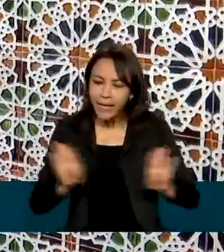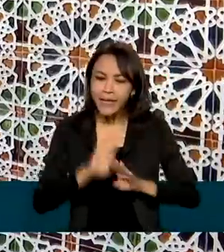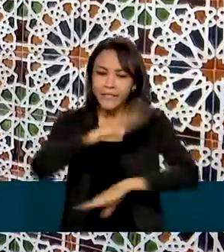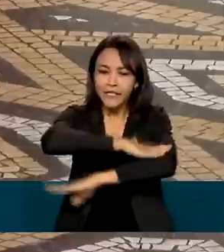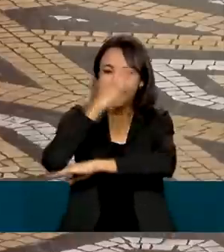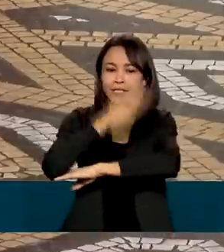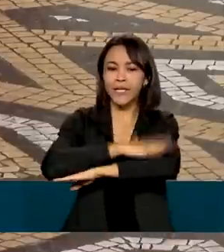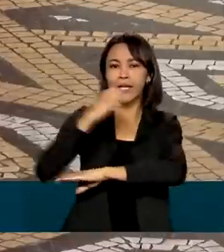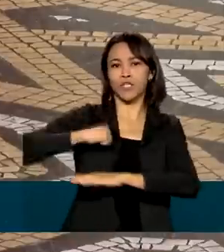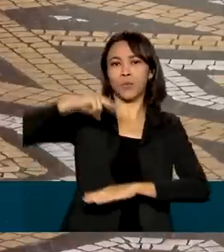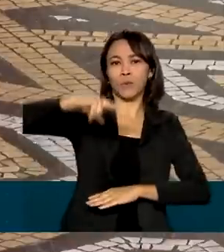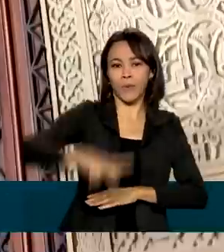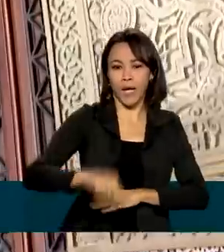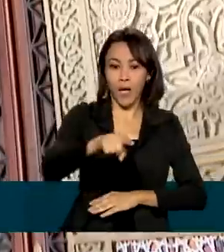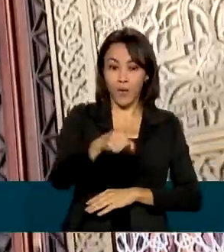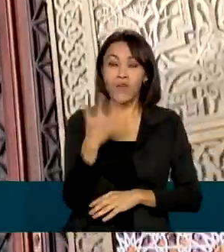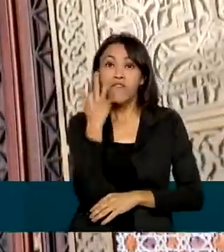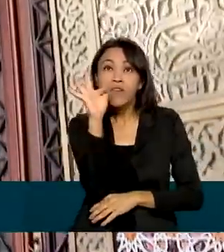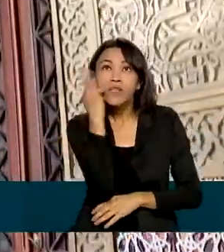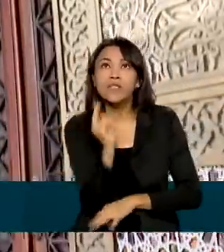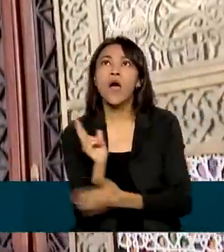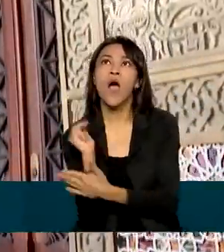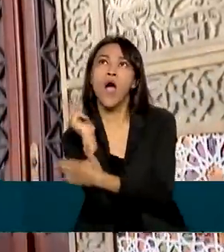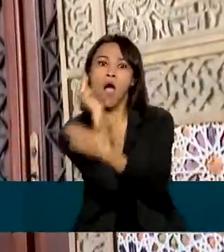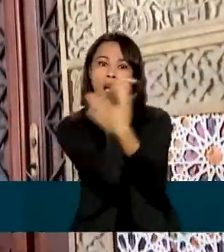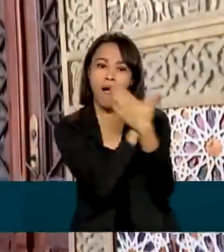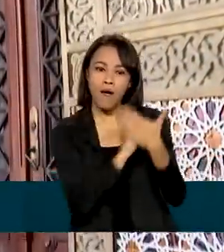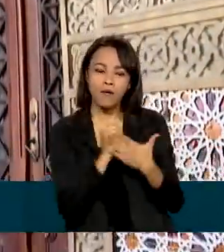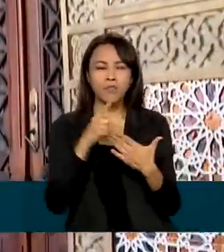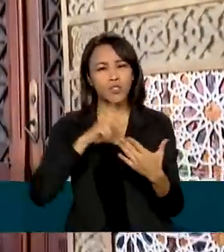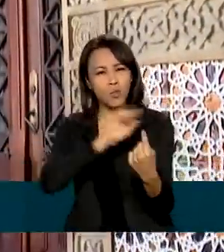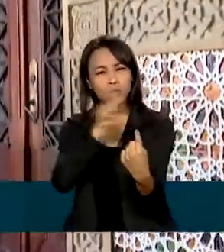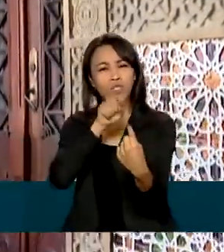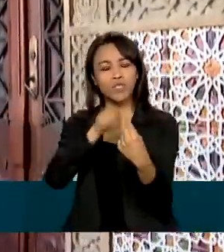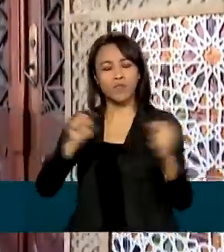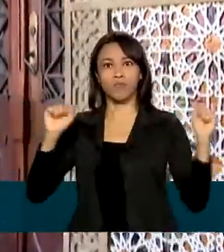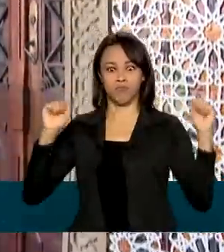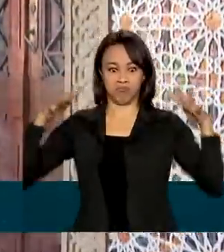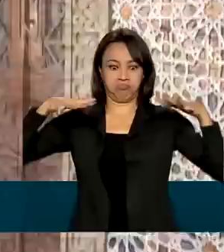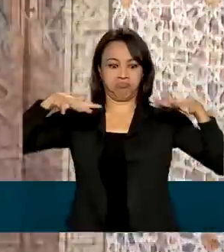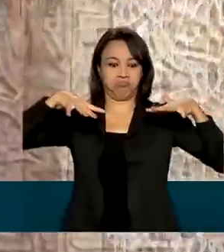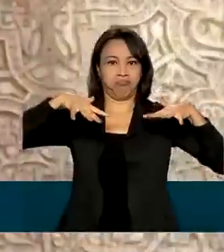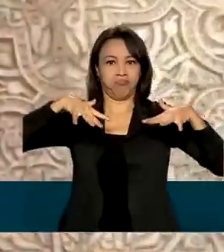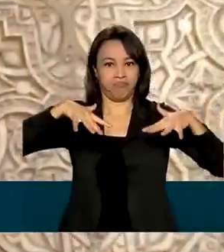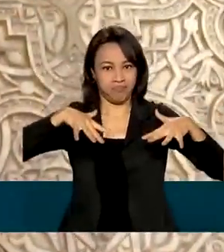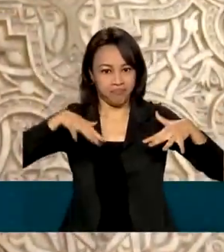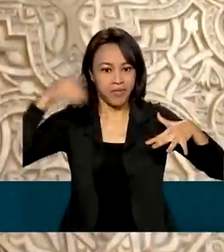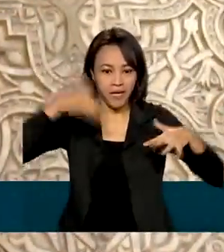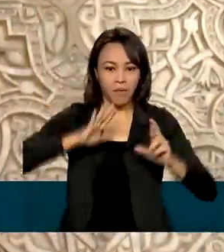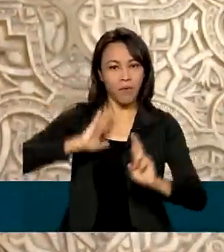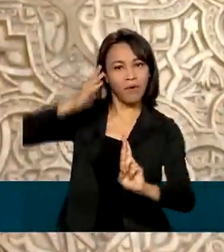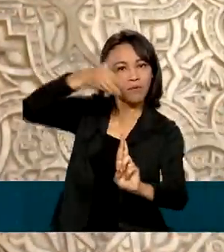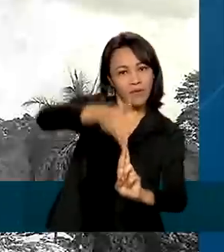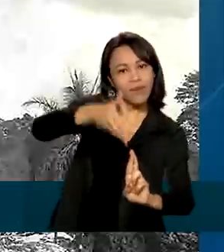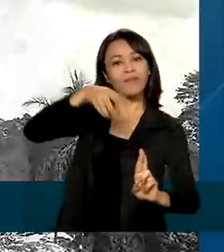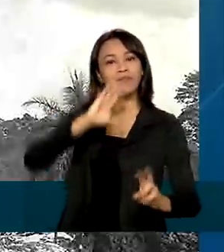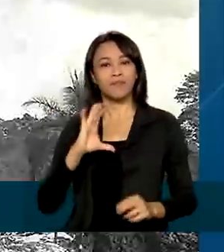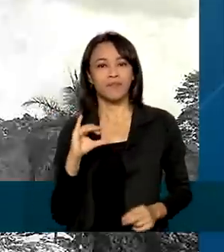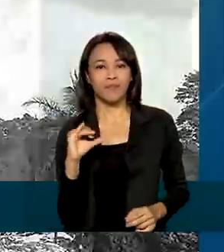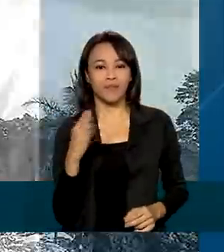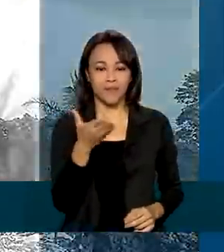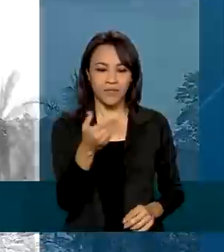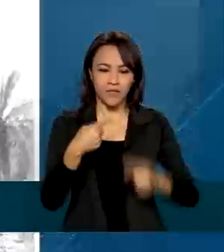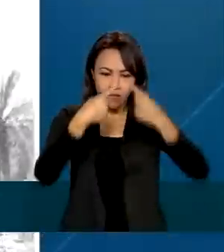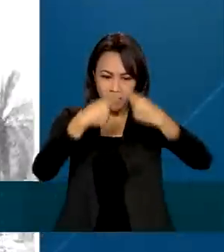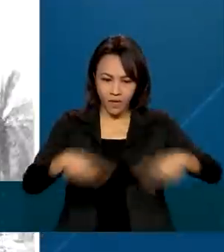portugueses e mosaicos franceses, tinha o objetivo de chamar a atenção e se transformar em um símbolo da ciência.